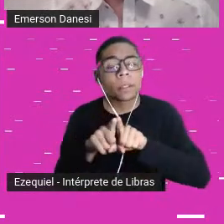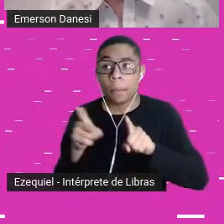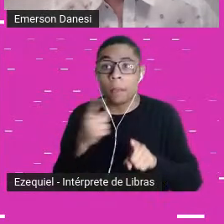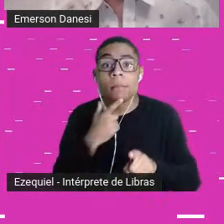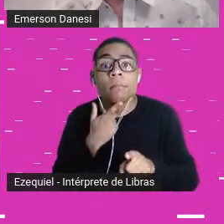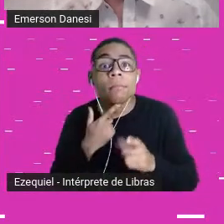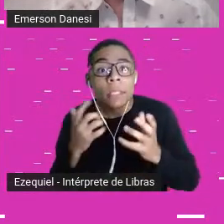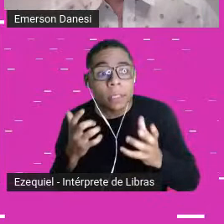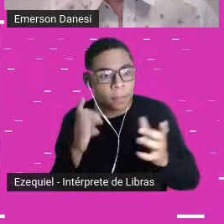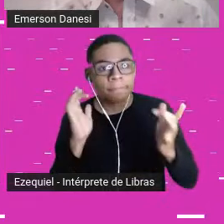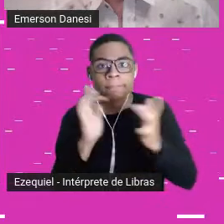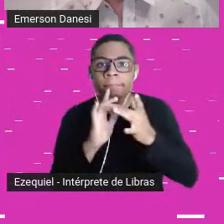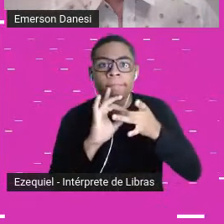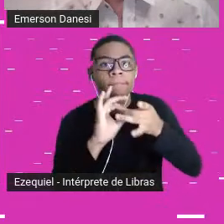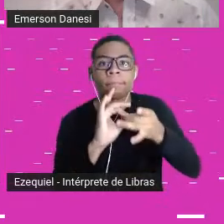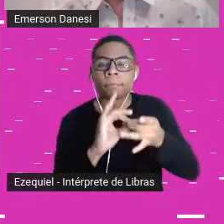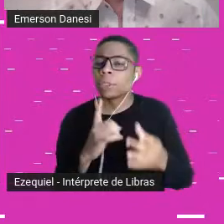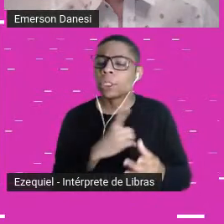jeito muito,